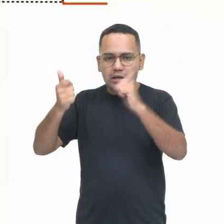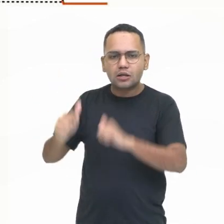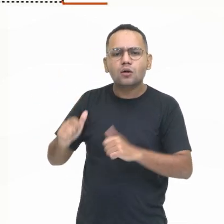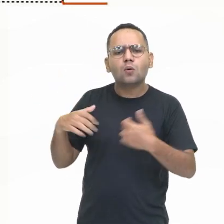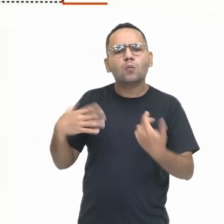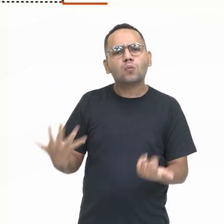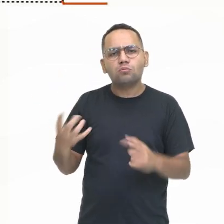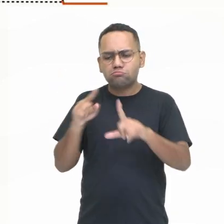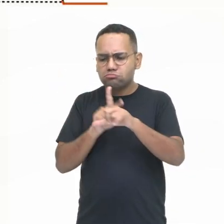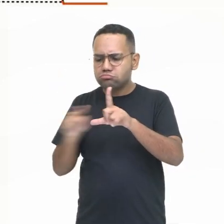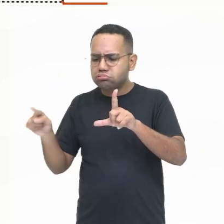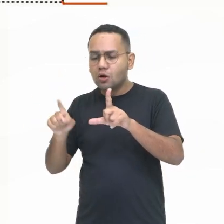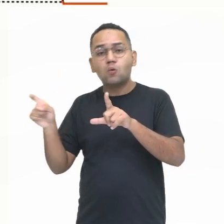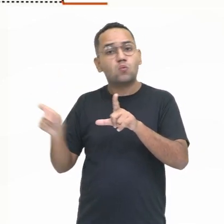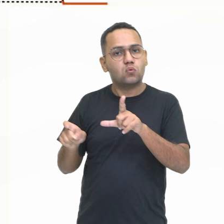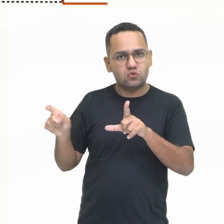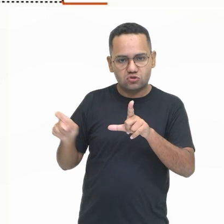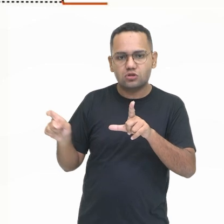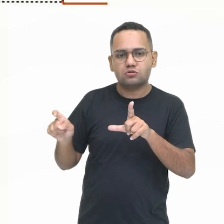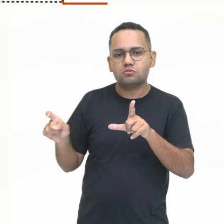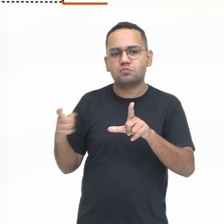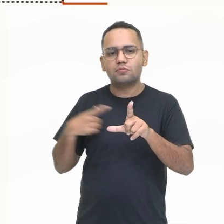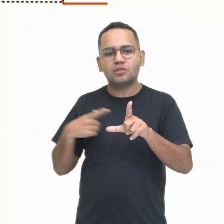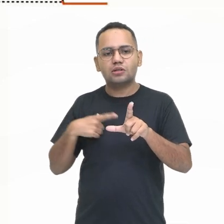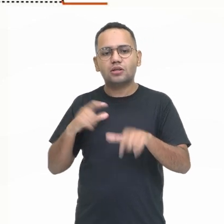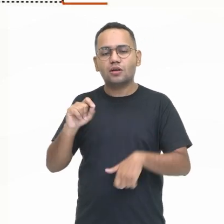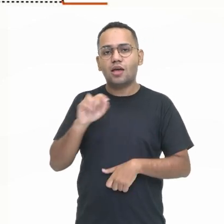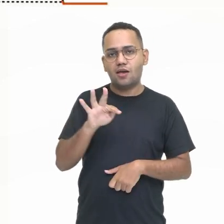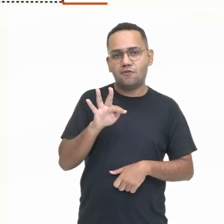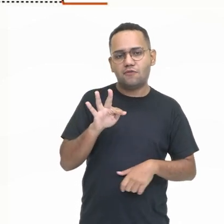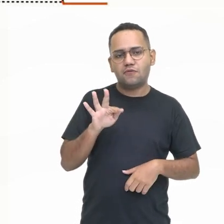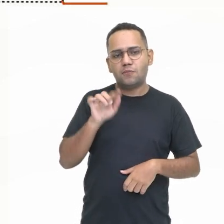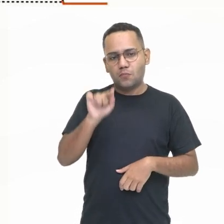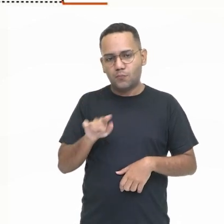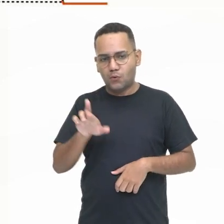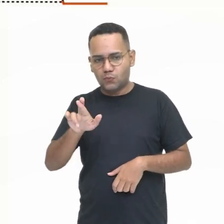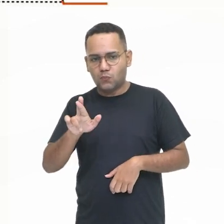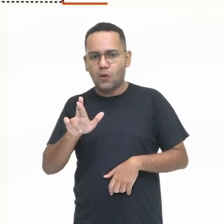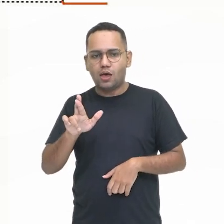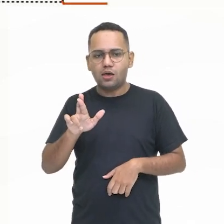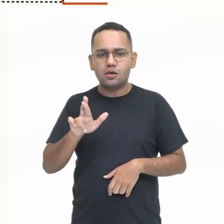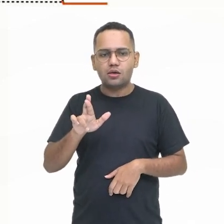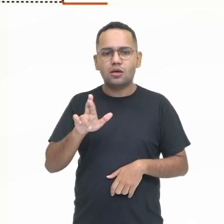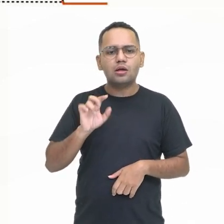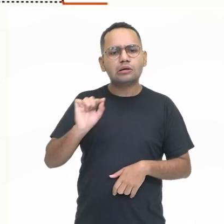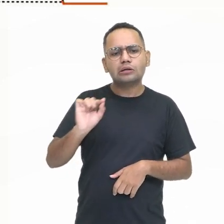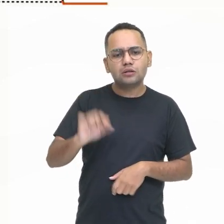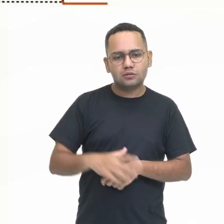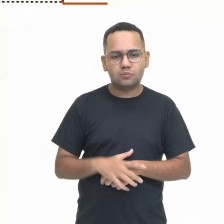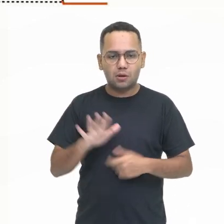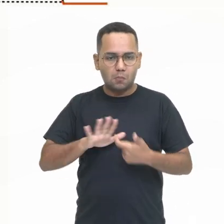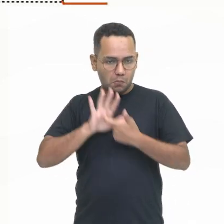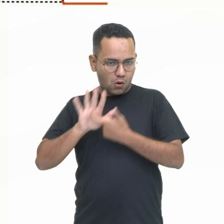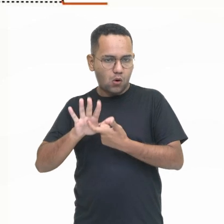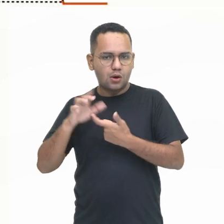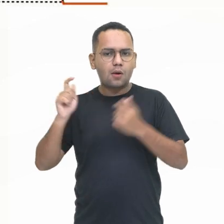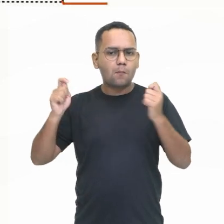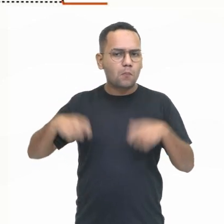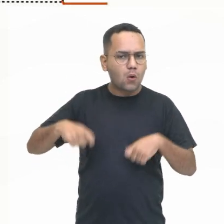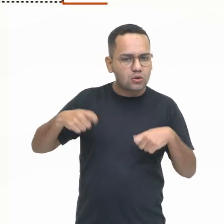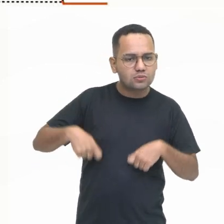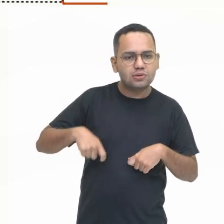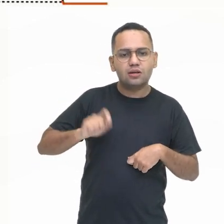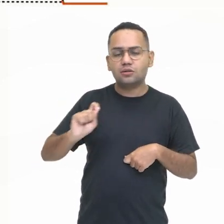nos quais a função f de r em r representa no gráfico. É crescente, decrescente